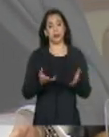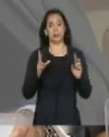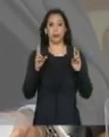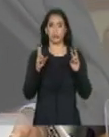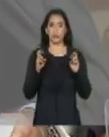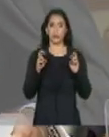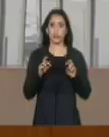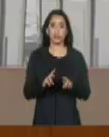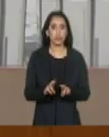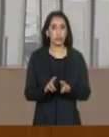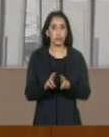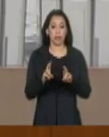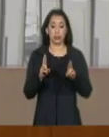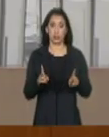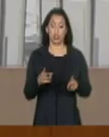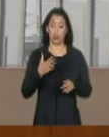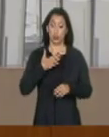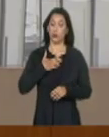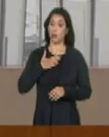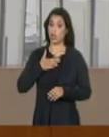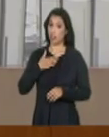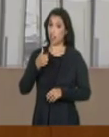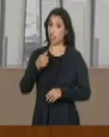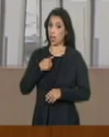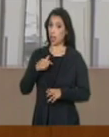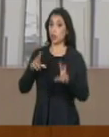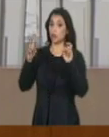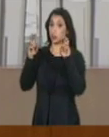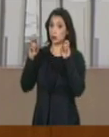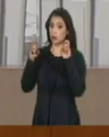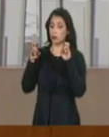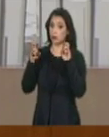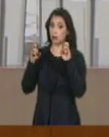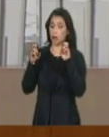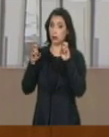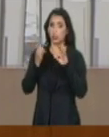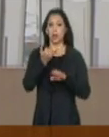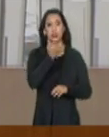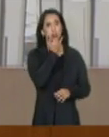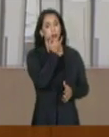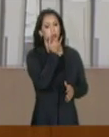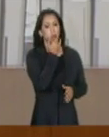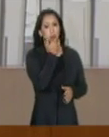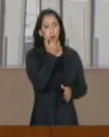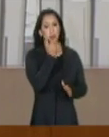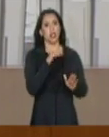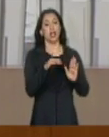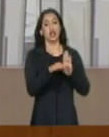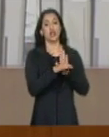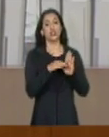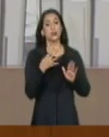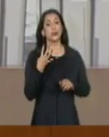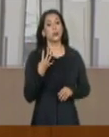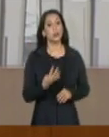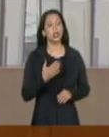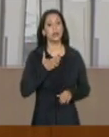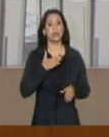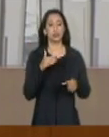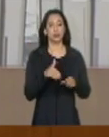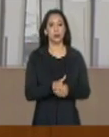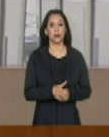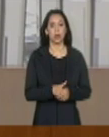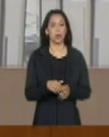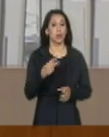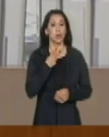é diferente. O tema que eu estou tratando aqui, e é o tópico... Só para concluir, desculpe, é o tópico 4 do meu voto, é o seguinte, não se